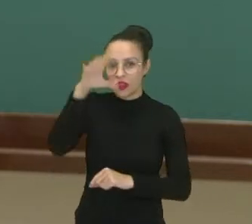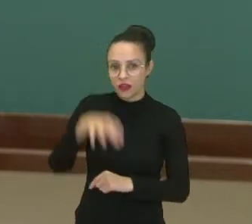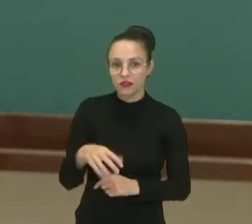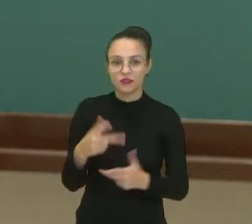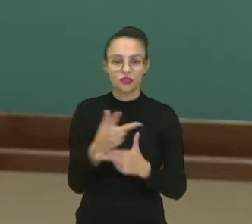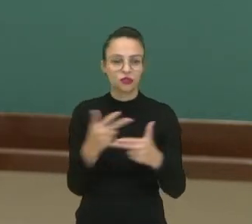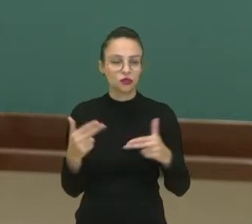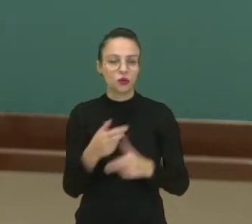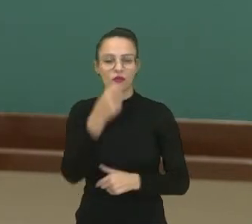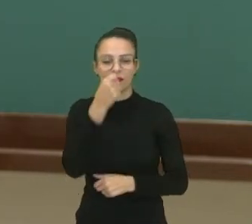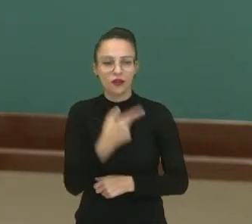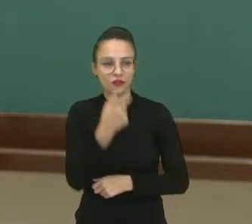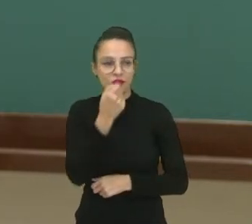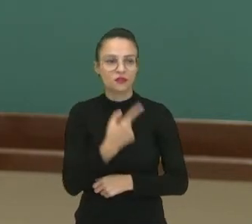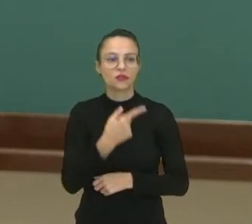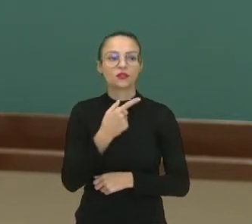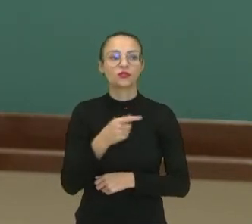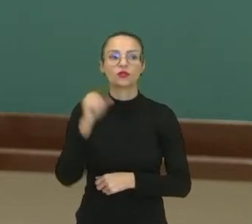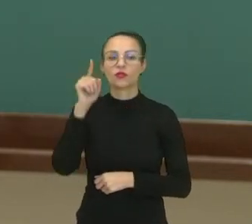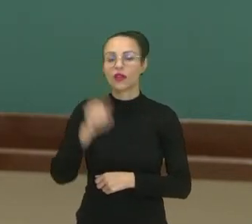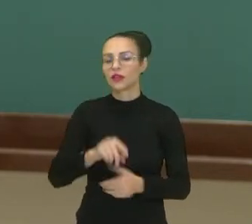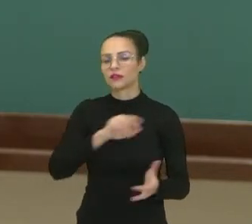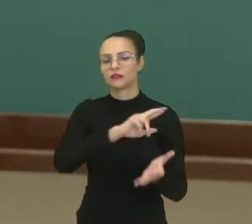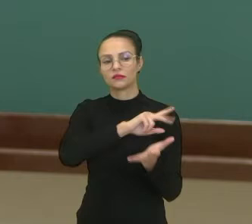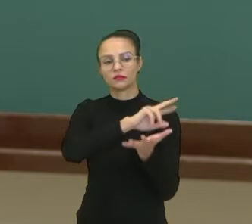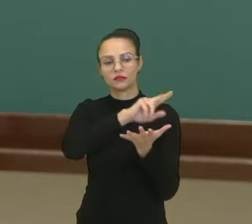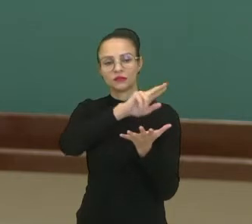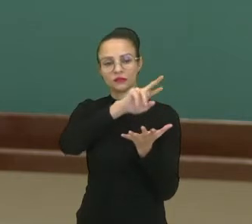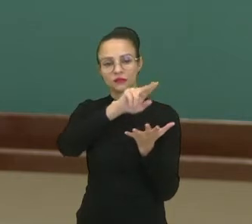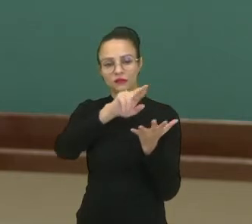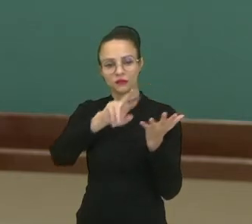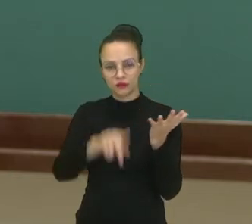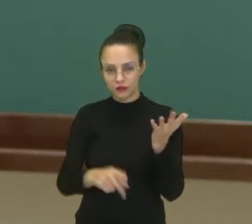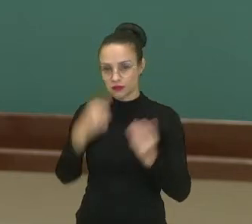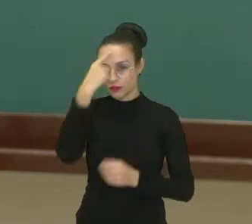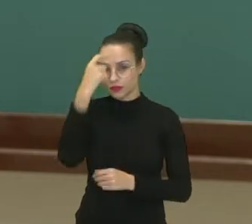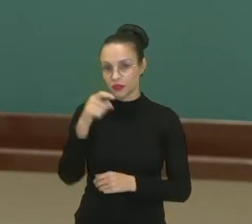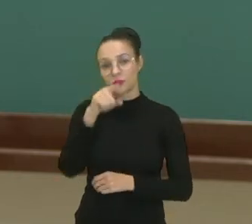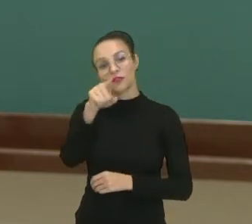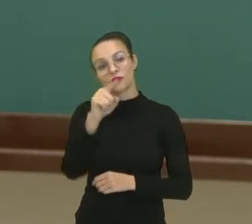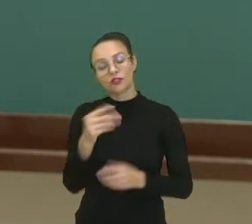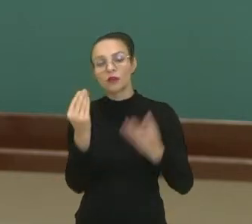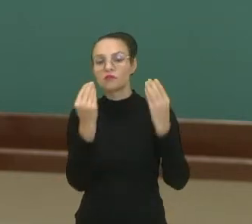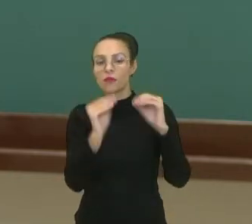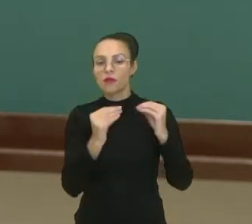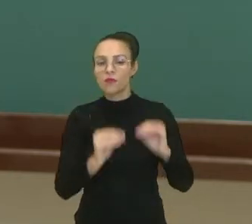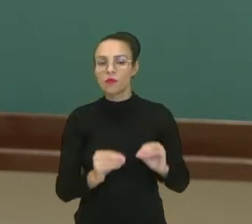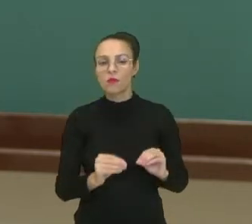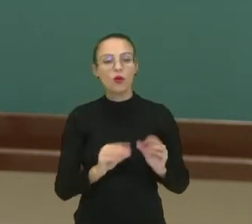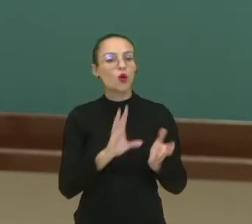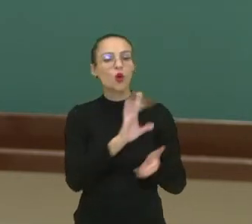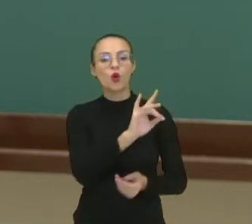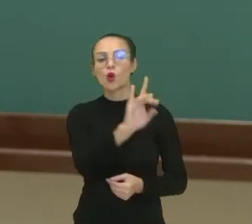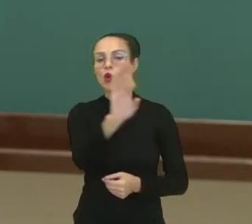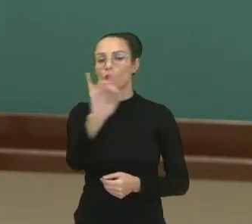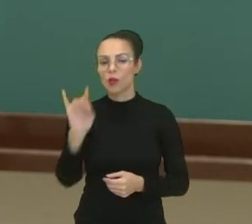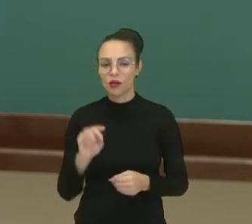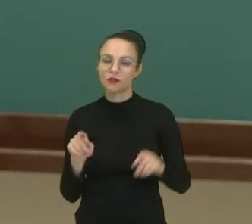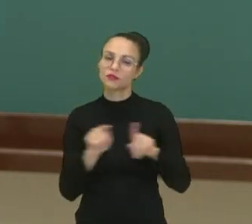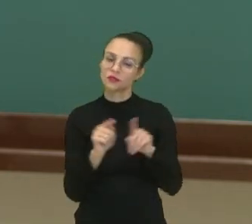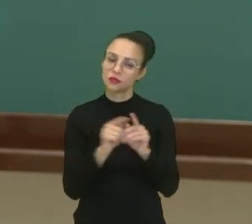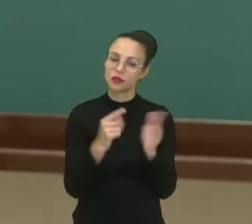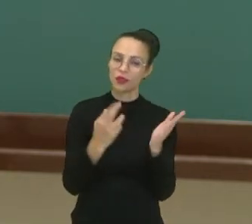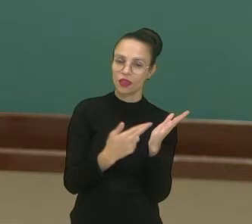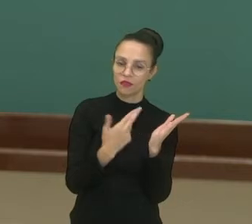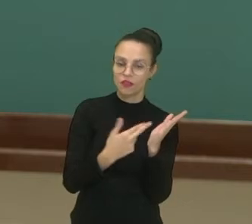trânsito engraçado, uma infinidade de outras ideias para você colocar onde quiser. E guardar na sua